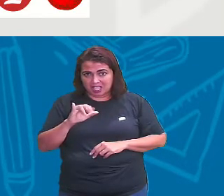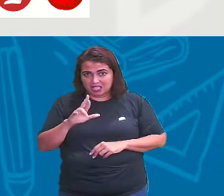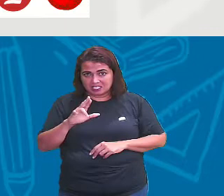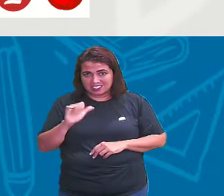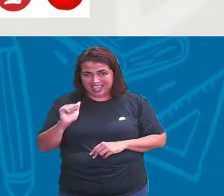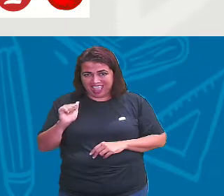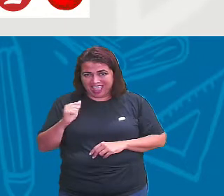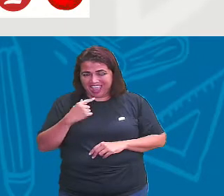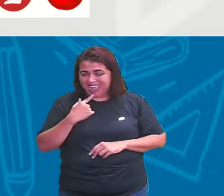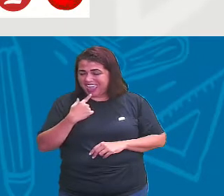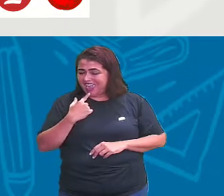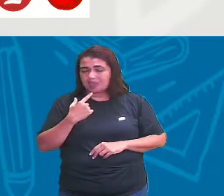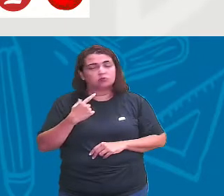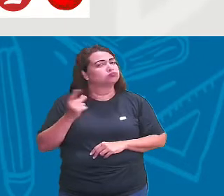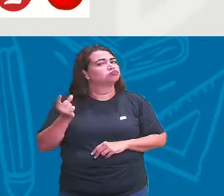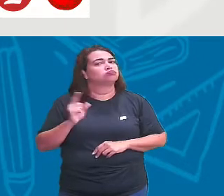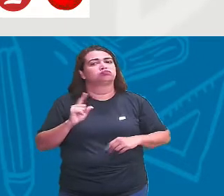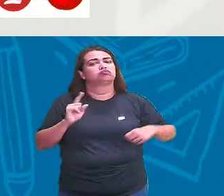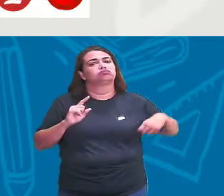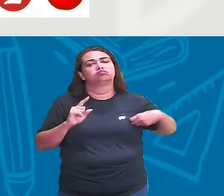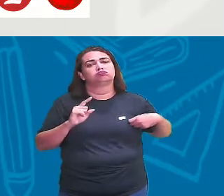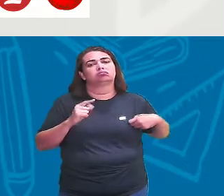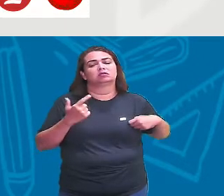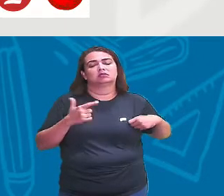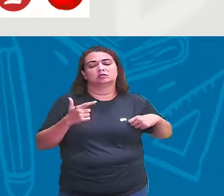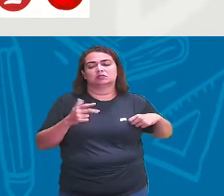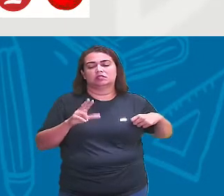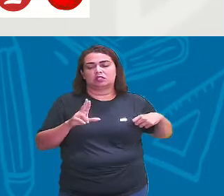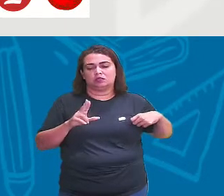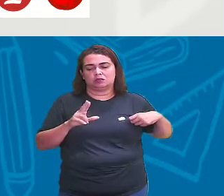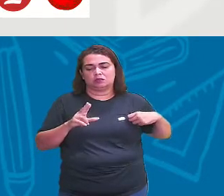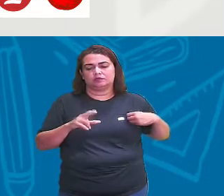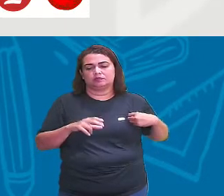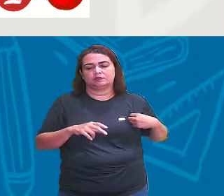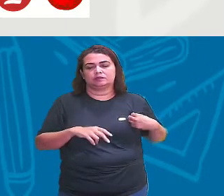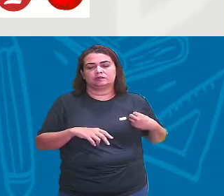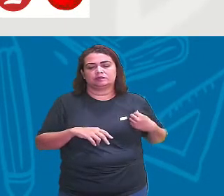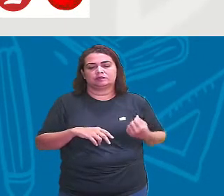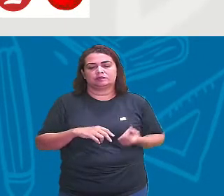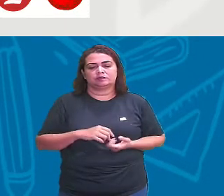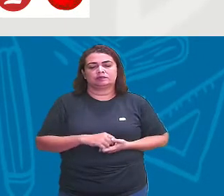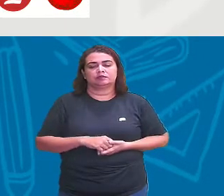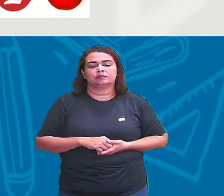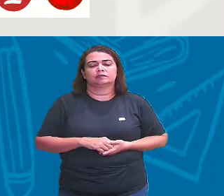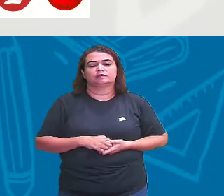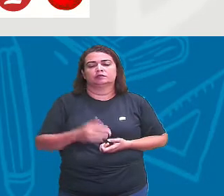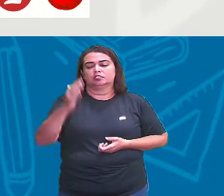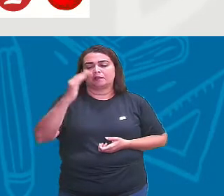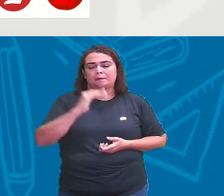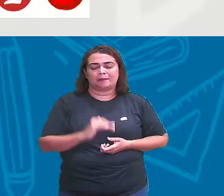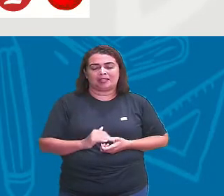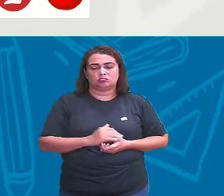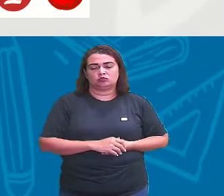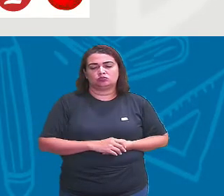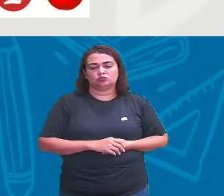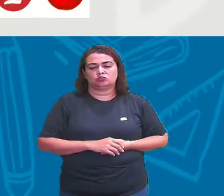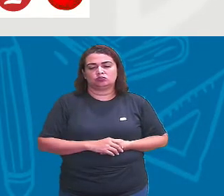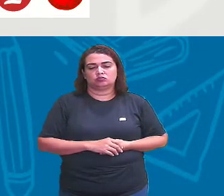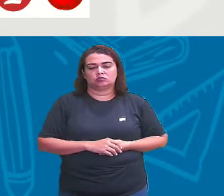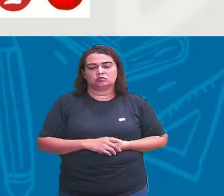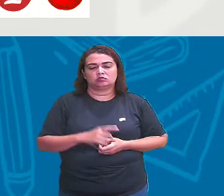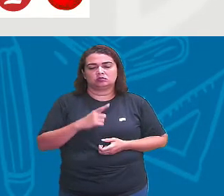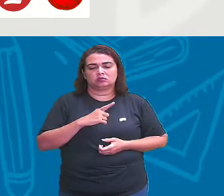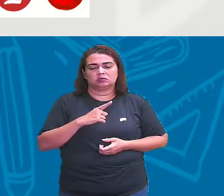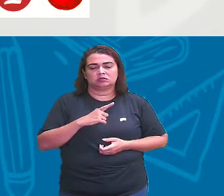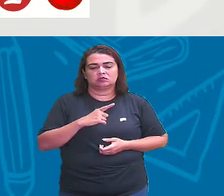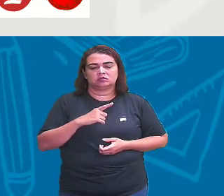fiz, porque na palavra cadeira não tem letra U, tá certo? Agora vamos embora para os desenhos de baixo. Embaixo da